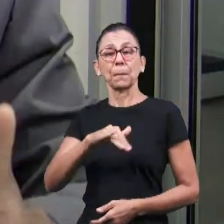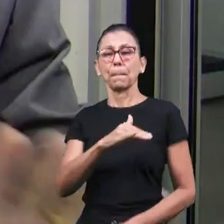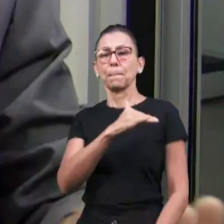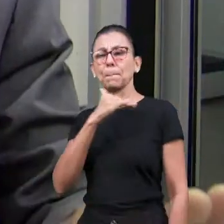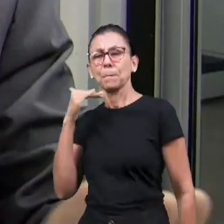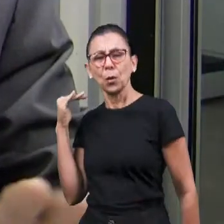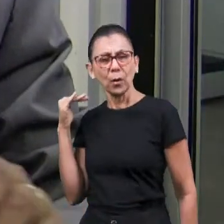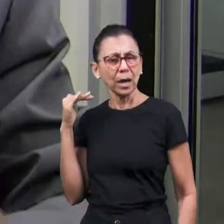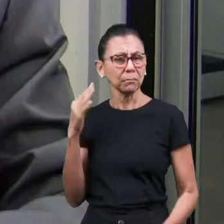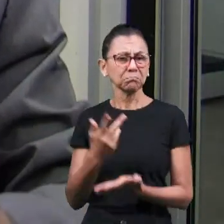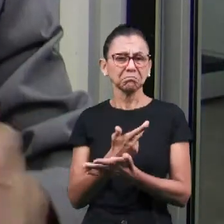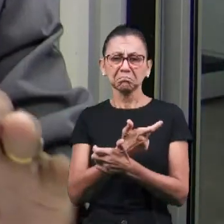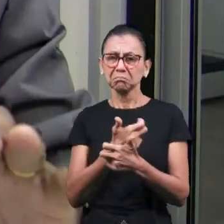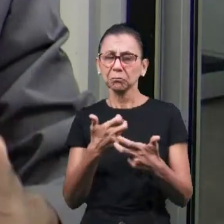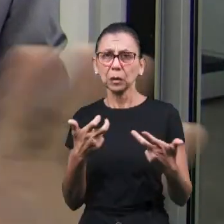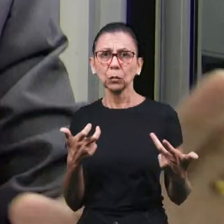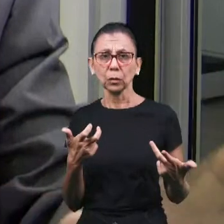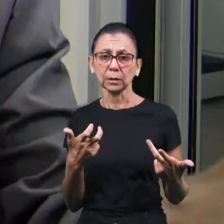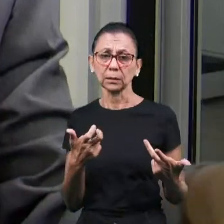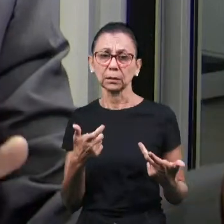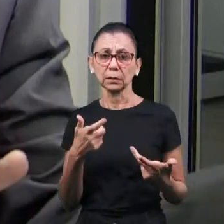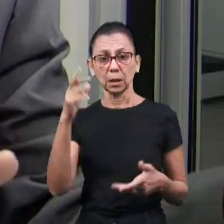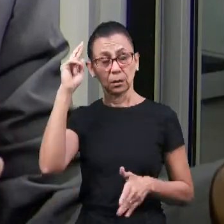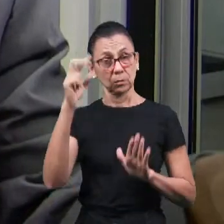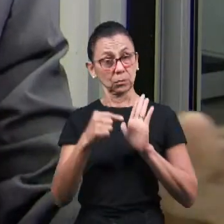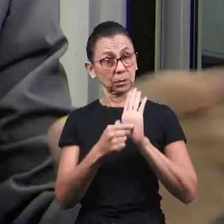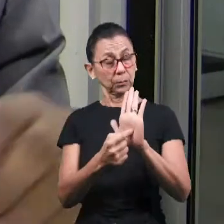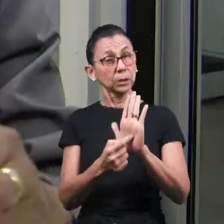alguma coisa, o Senhor está mostrando. Eu vou passar